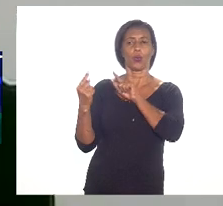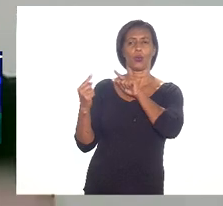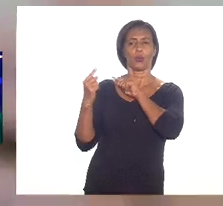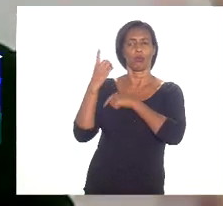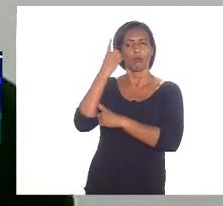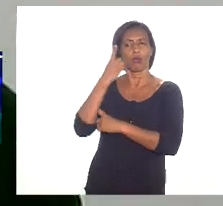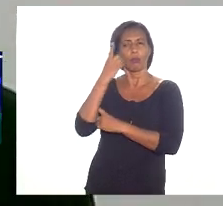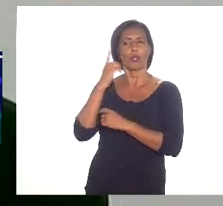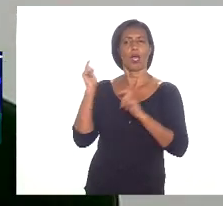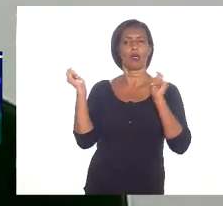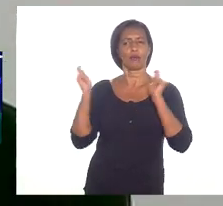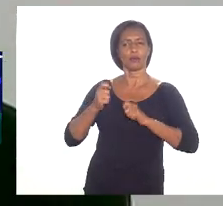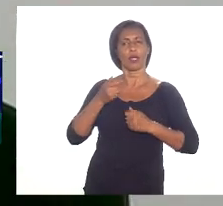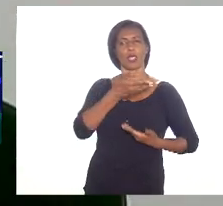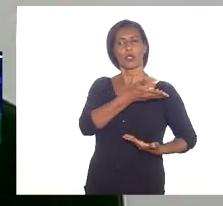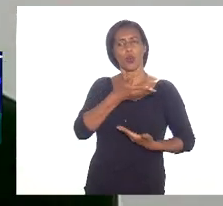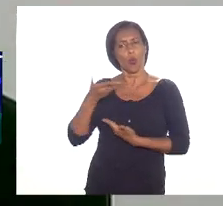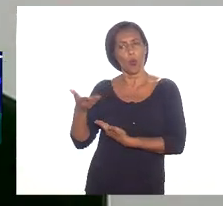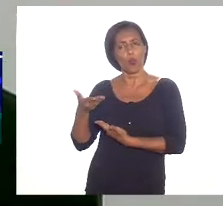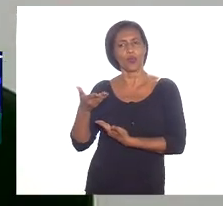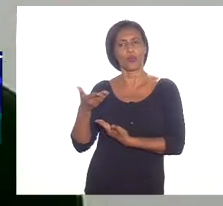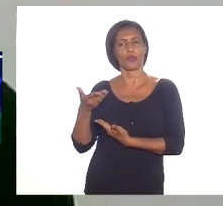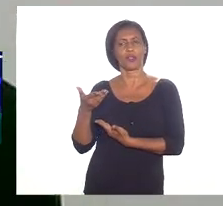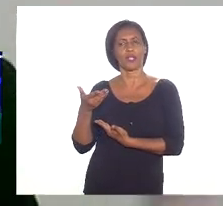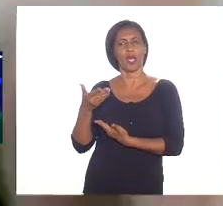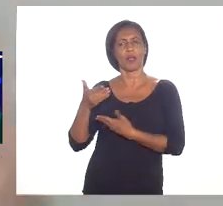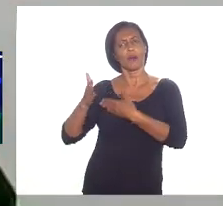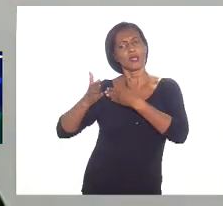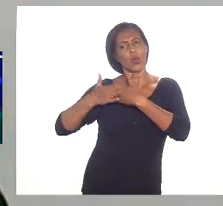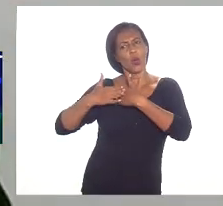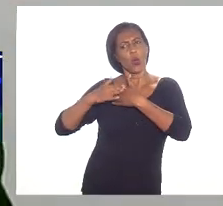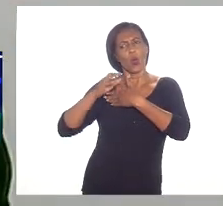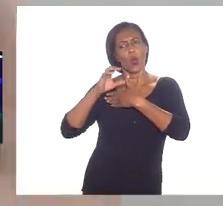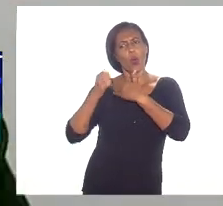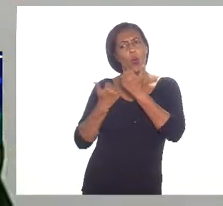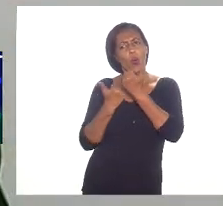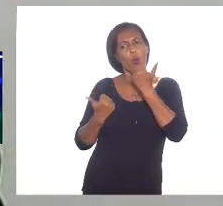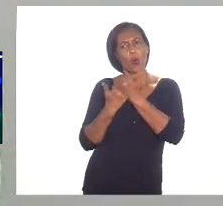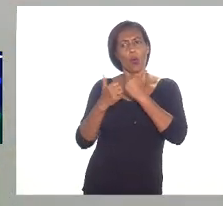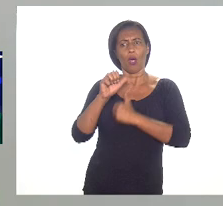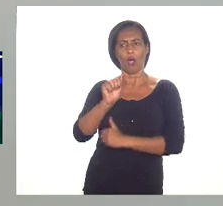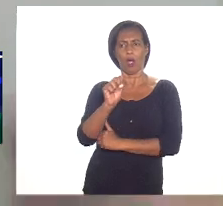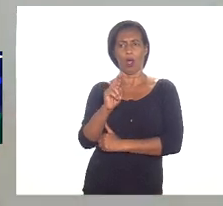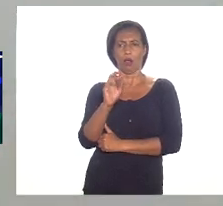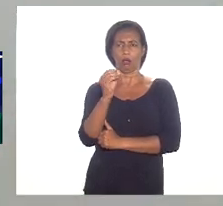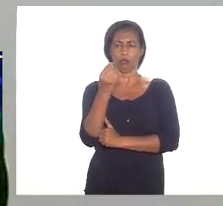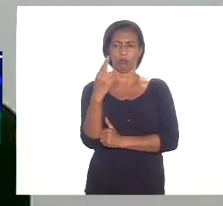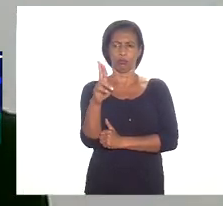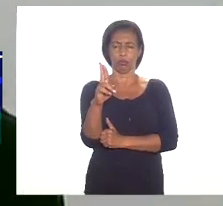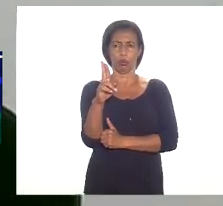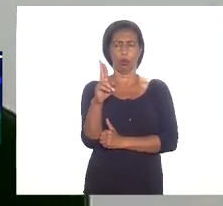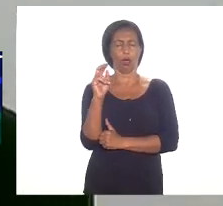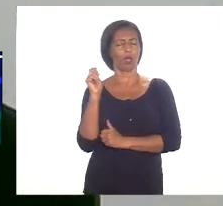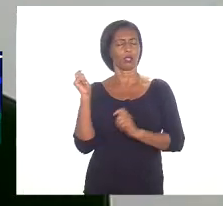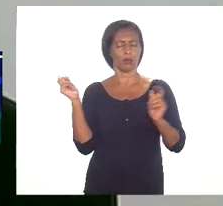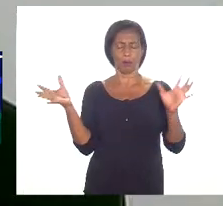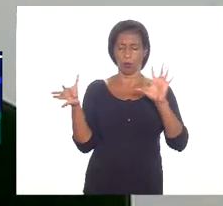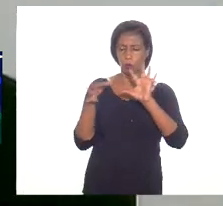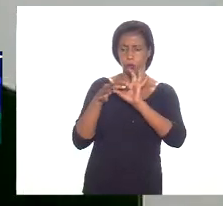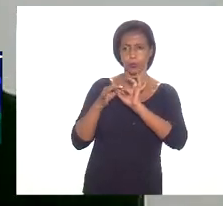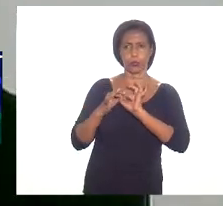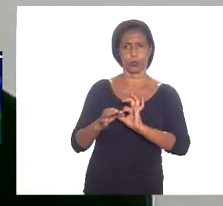é a convidada do deputado Dionísio Lins para ser qual por visto Deputado desde o início o projeto dele é o exterior